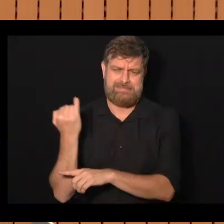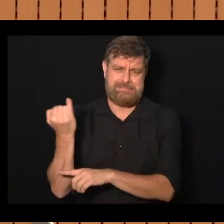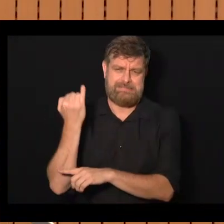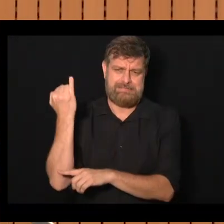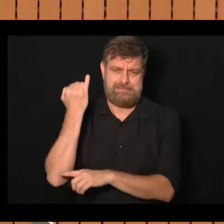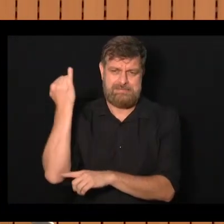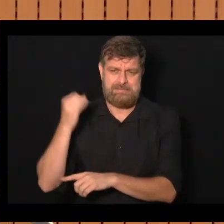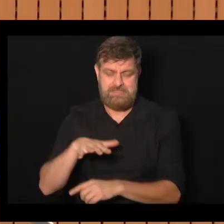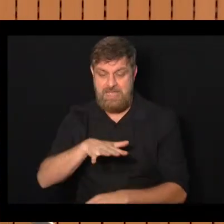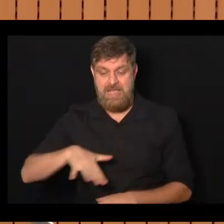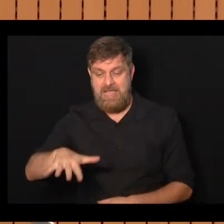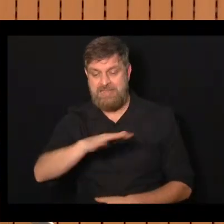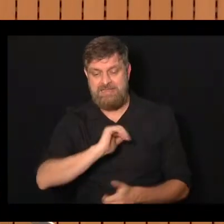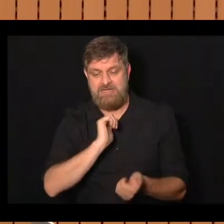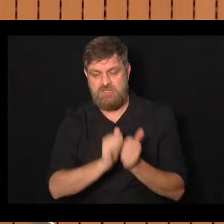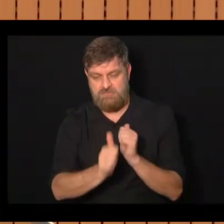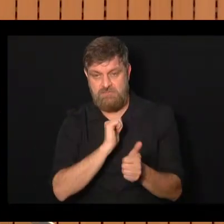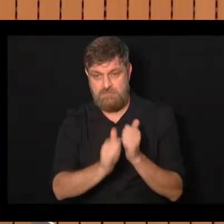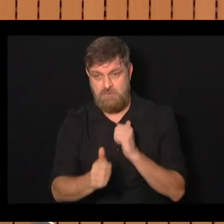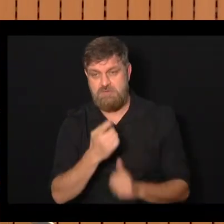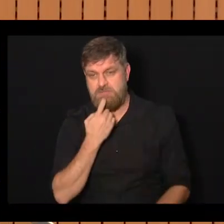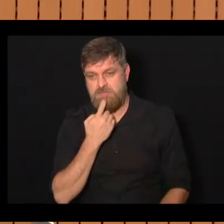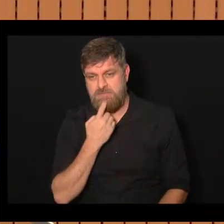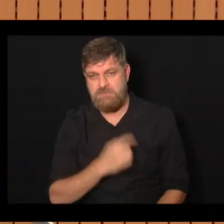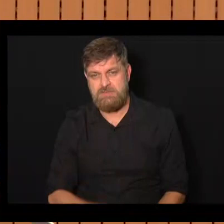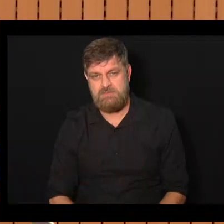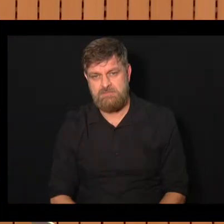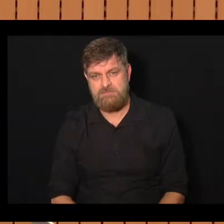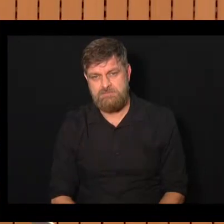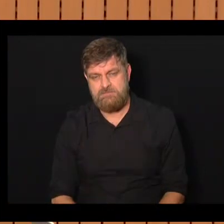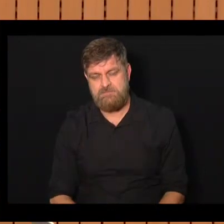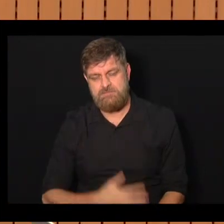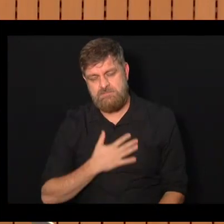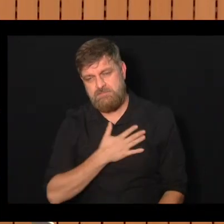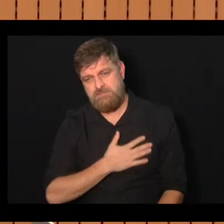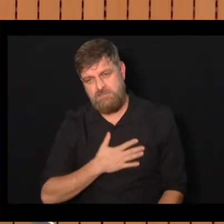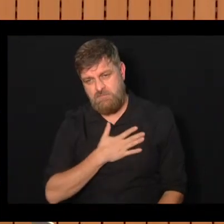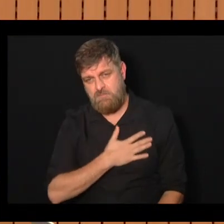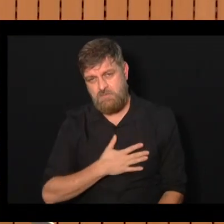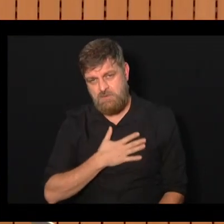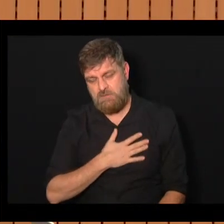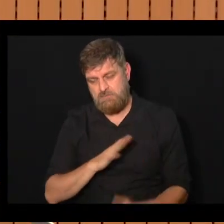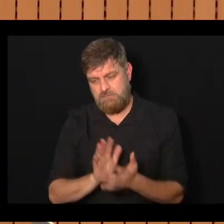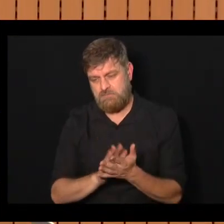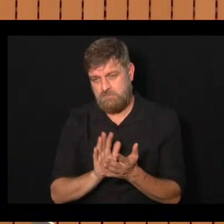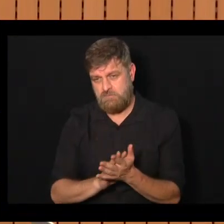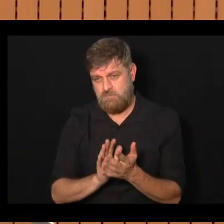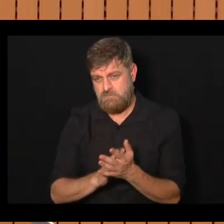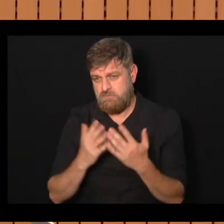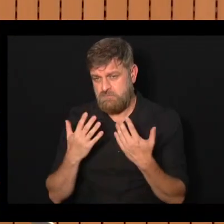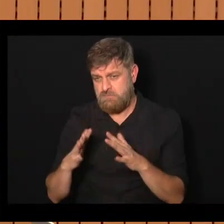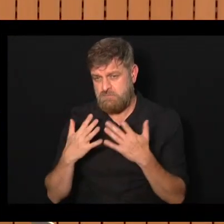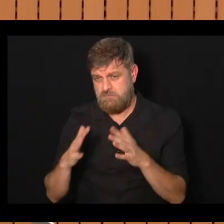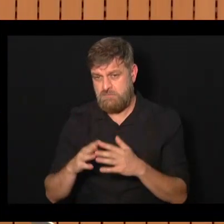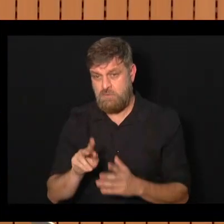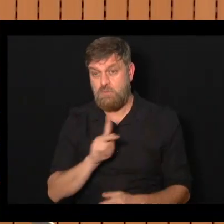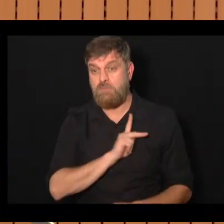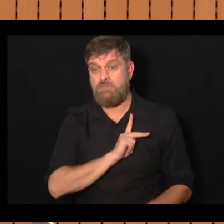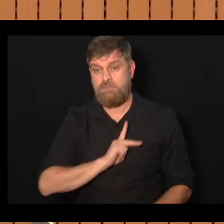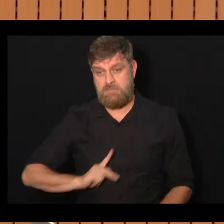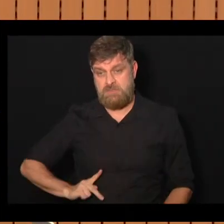no meio futebolístico da nossa cidade. Eu gostaria de parabenizar o senhor